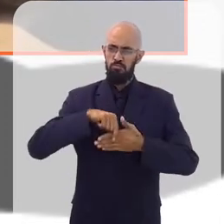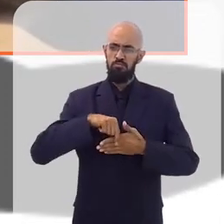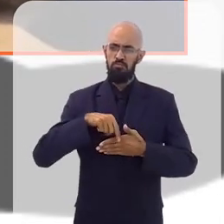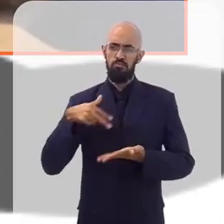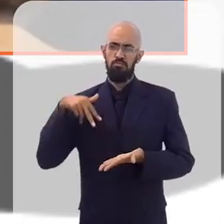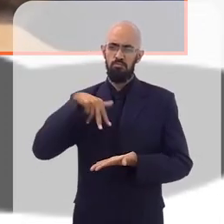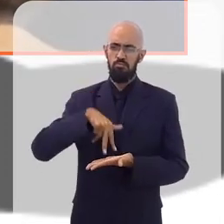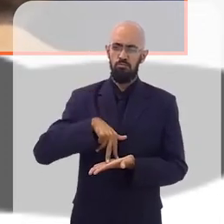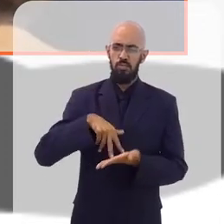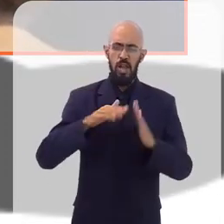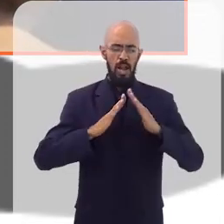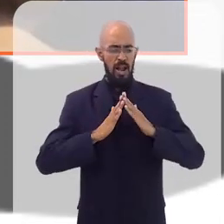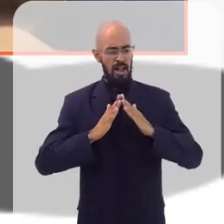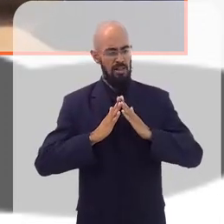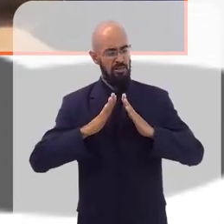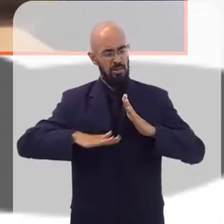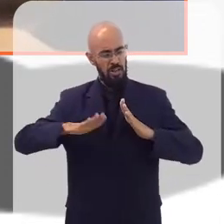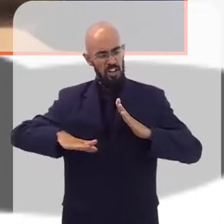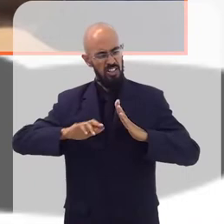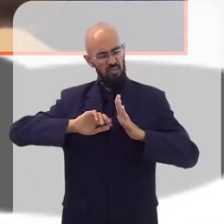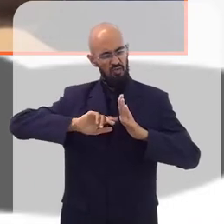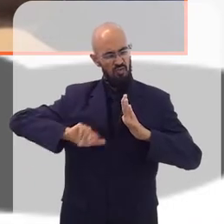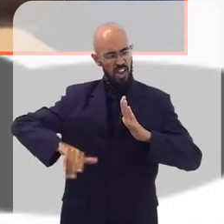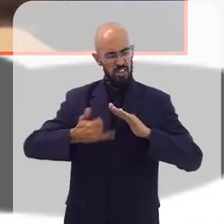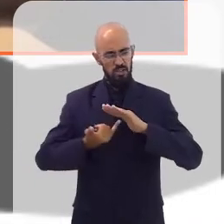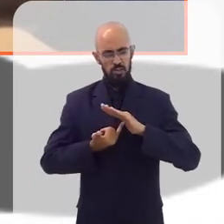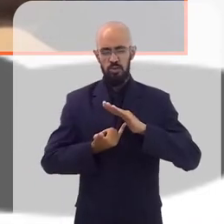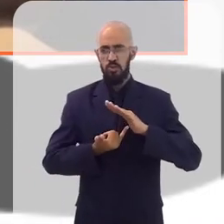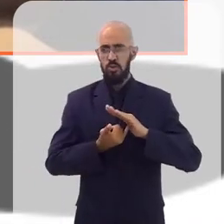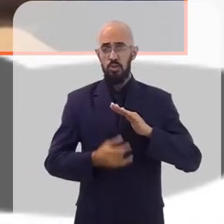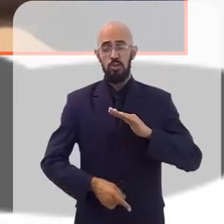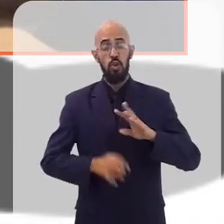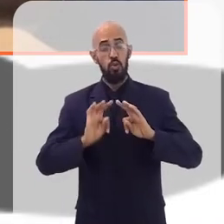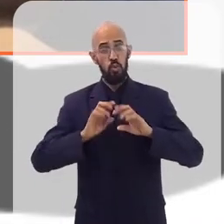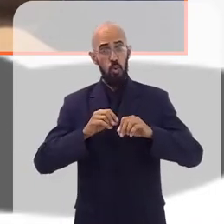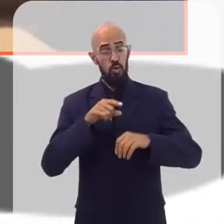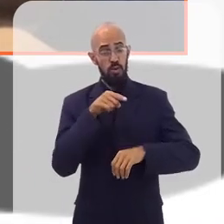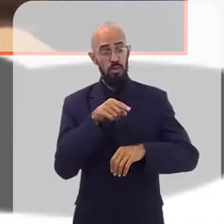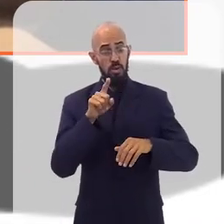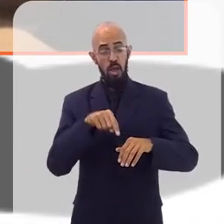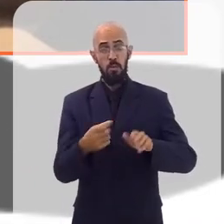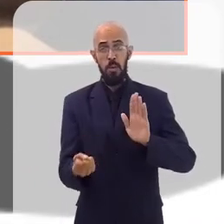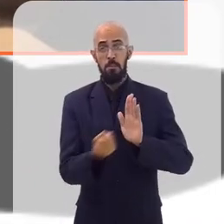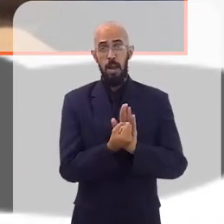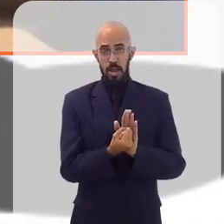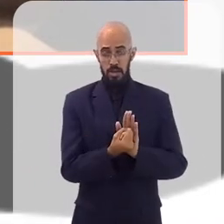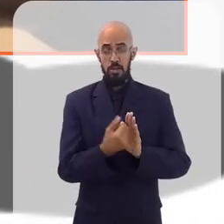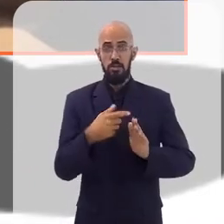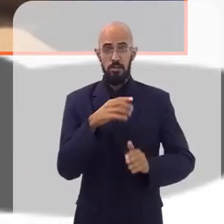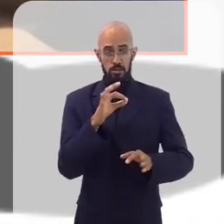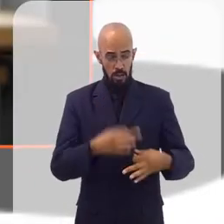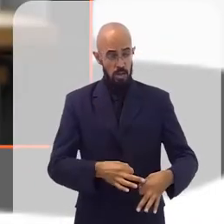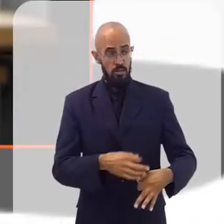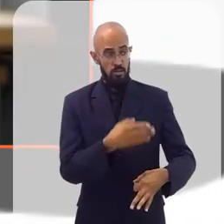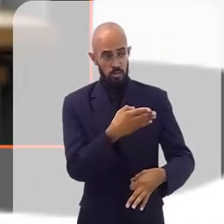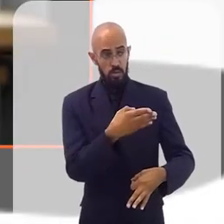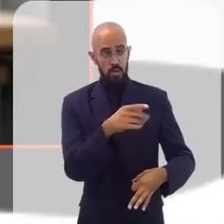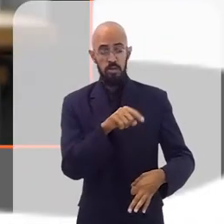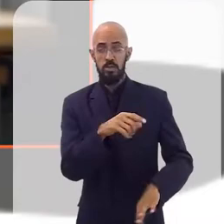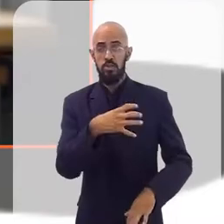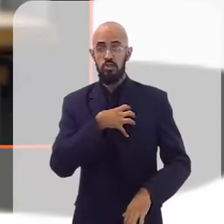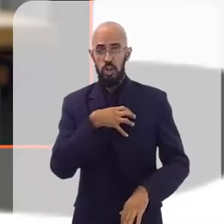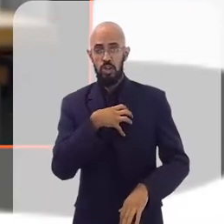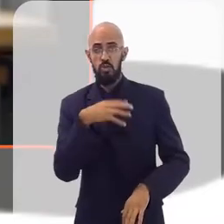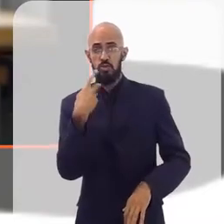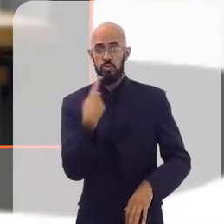disse das a passar pista losi casa da criança aprender todas essas instituições é é um arco né Deputado essa essa